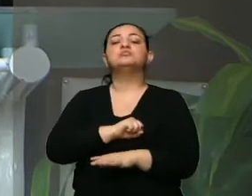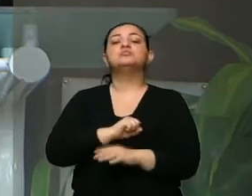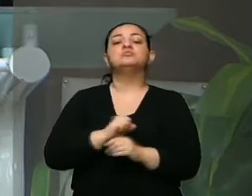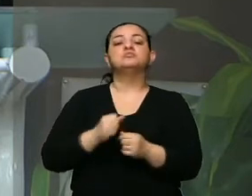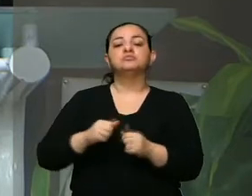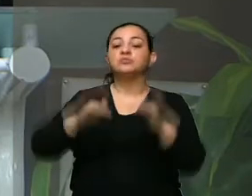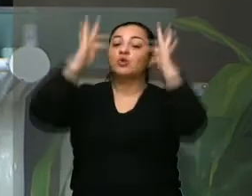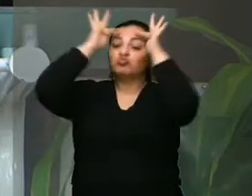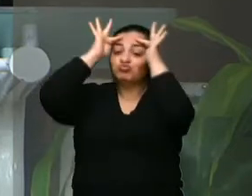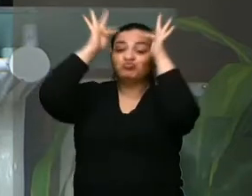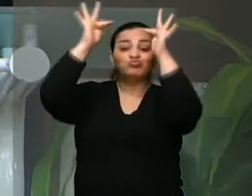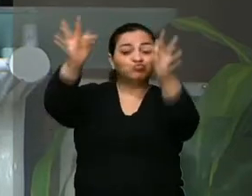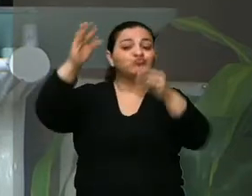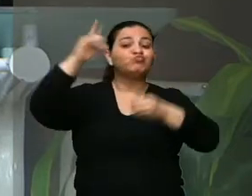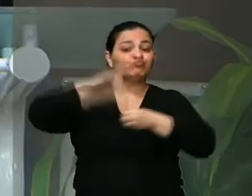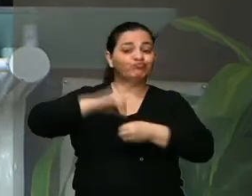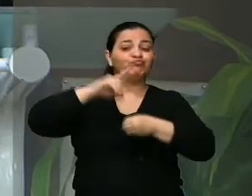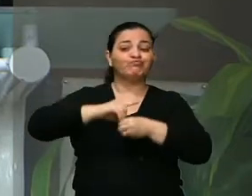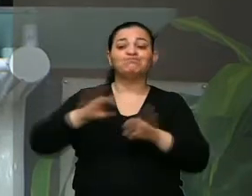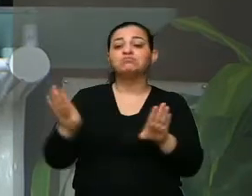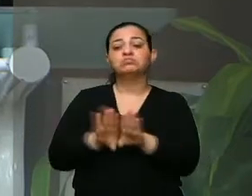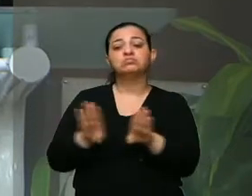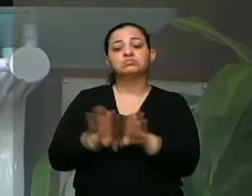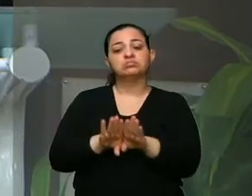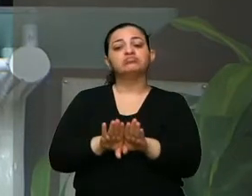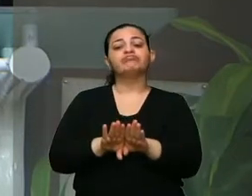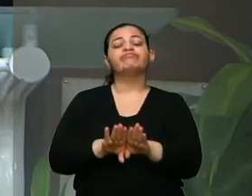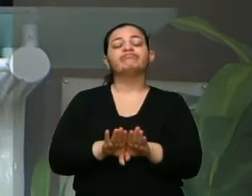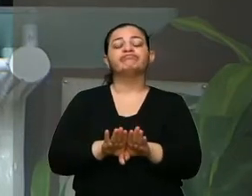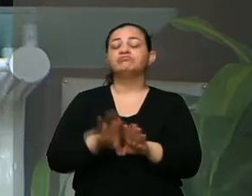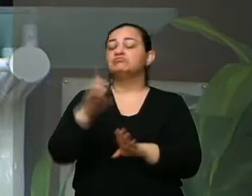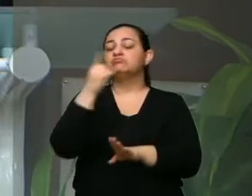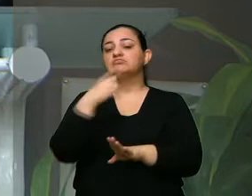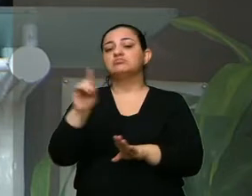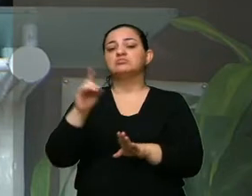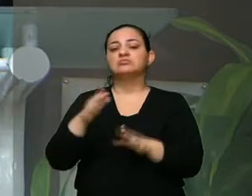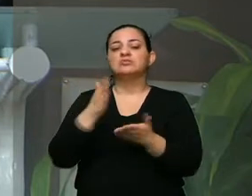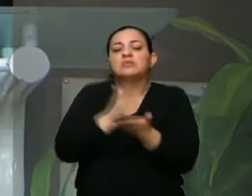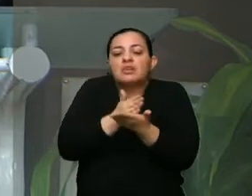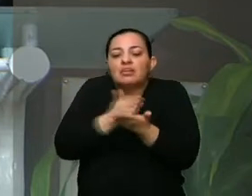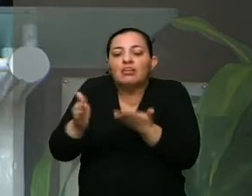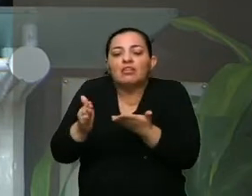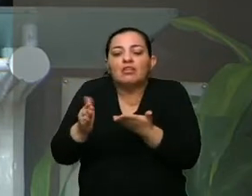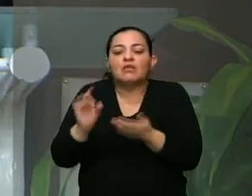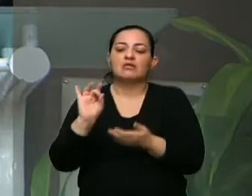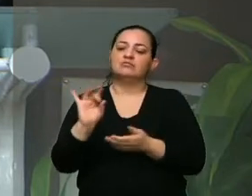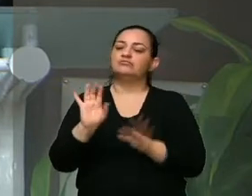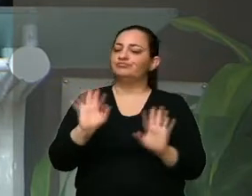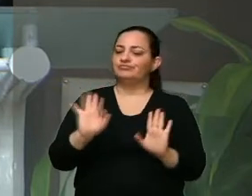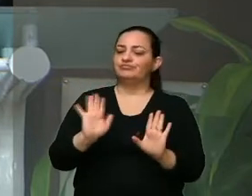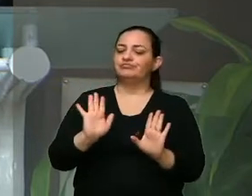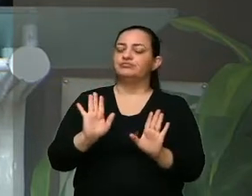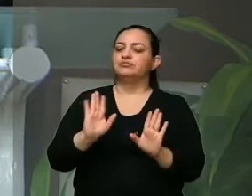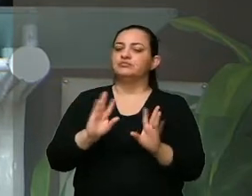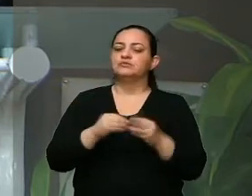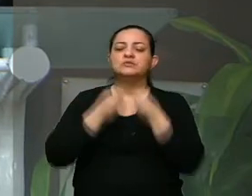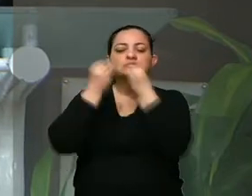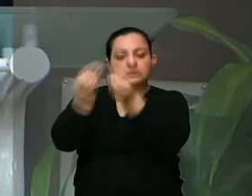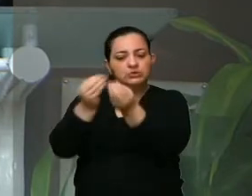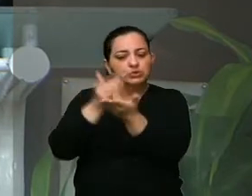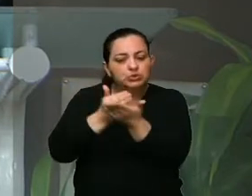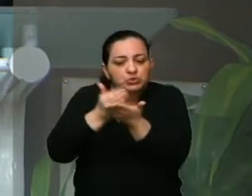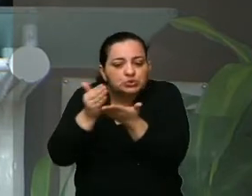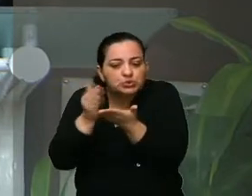fidelidade aos seus dízimos não tar parte não você